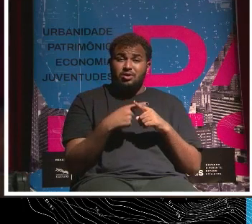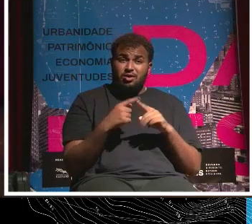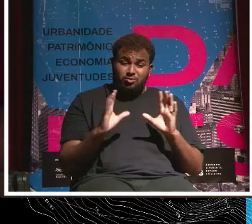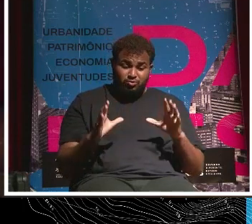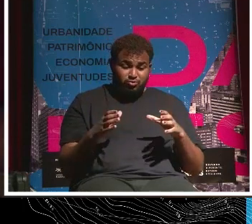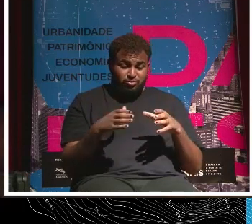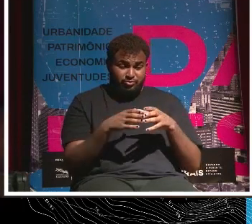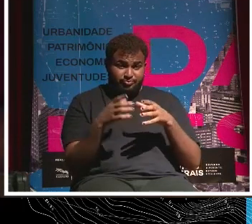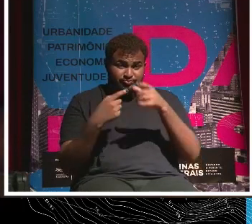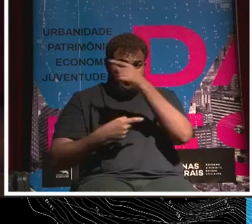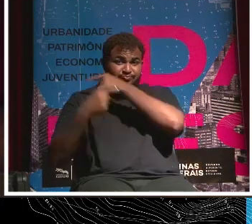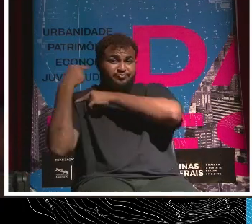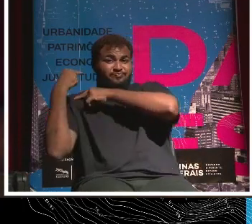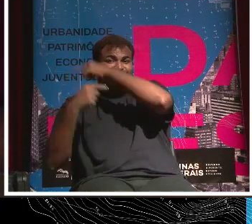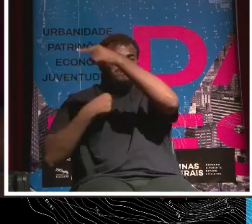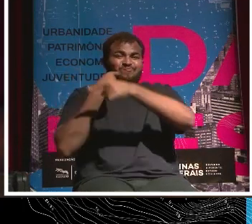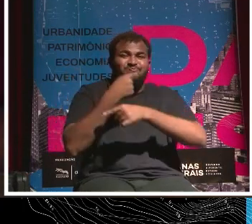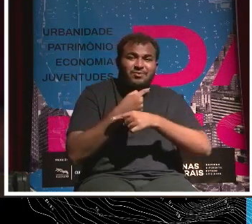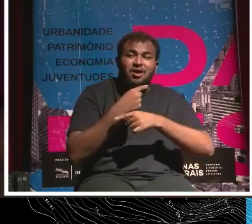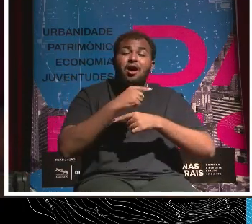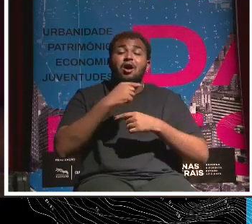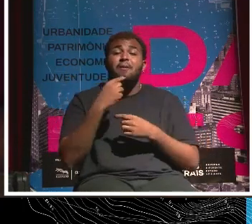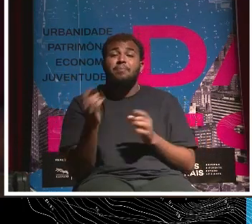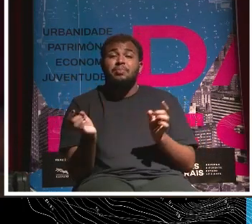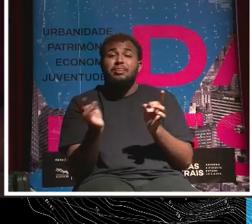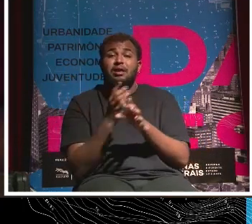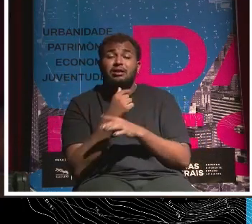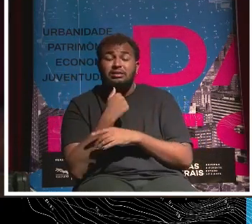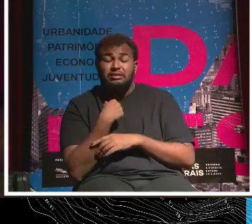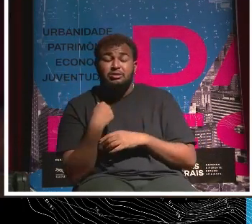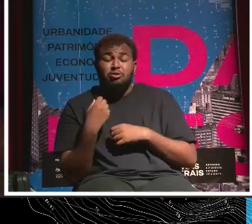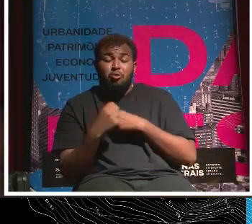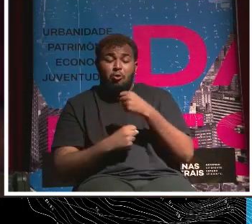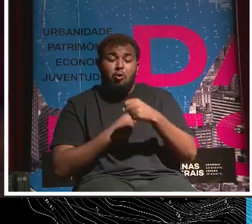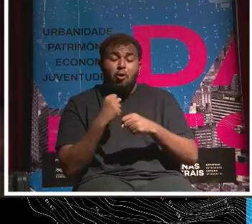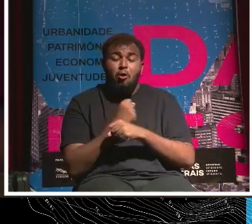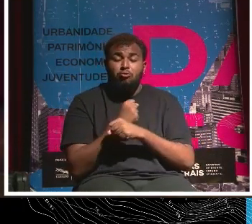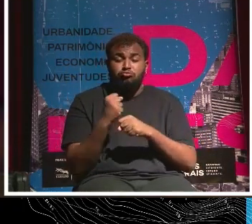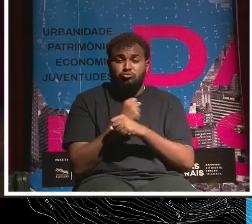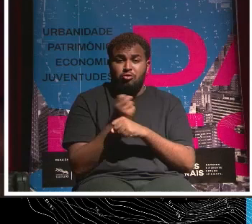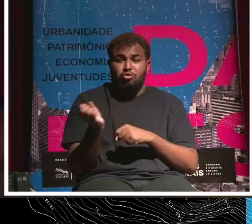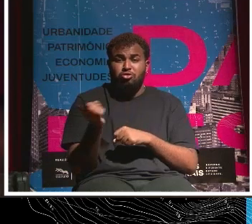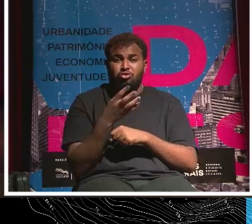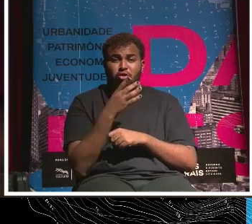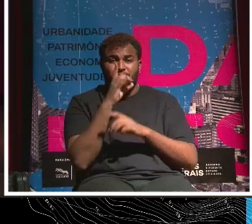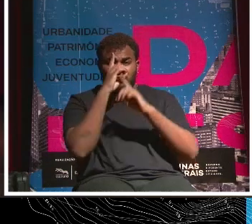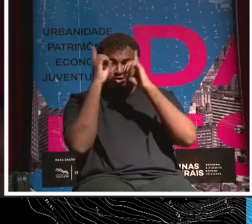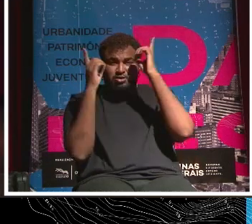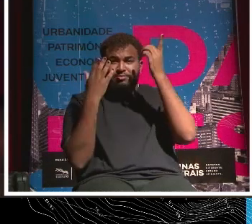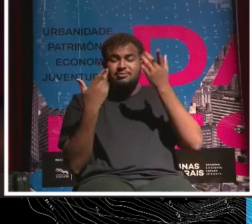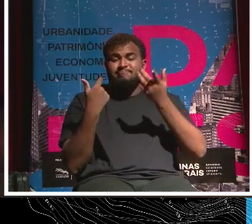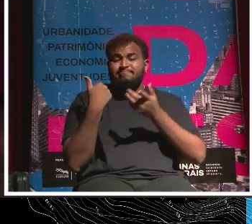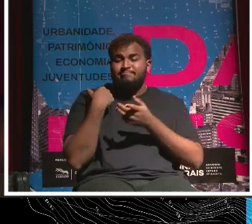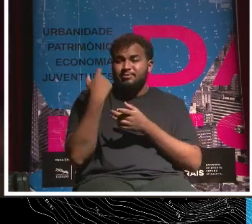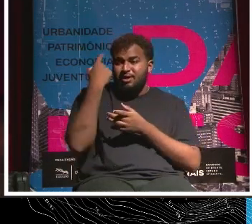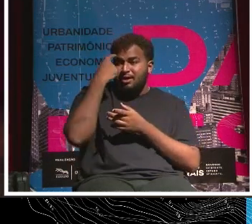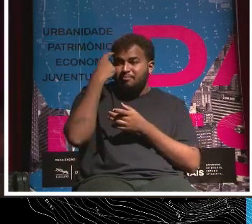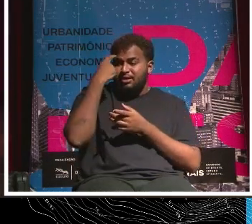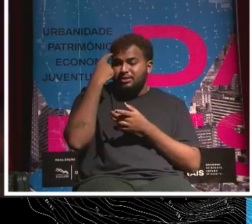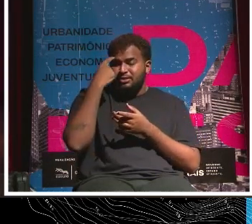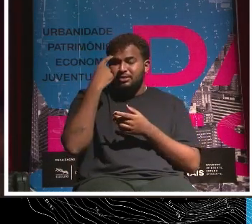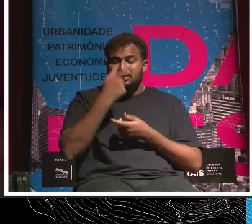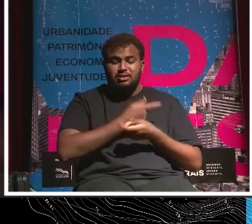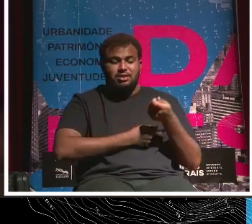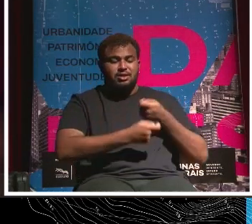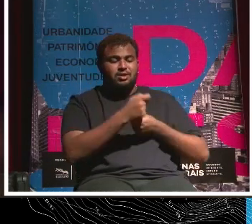coletividade e a ancestralidade me permite estar construindo essa nova dinâmica. Assim. E fui pensar essa gestão a partir